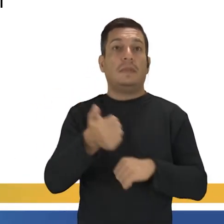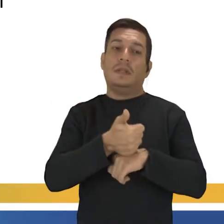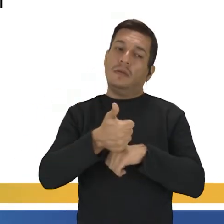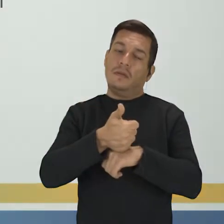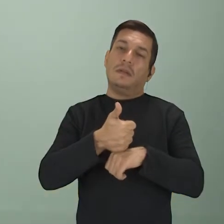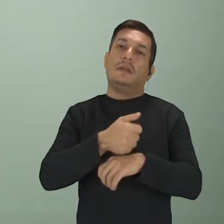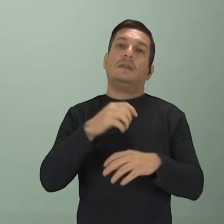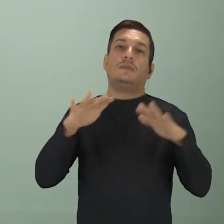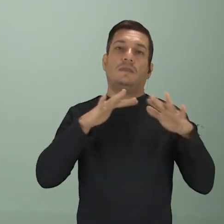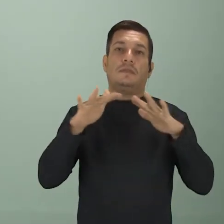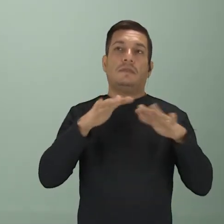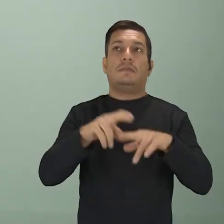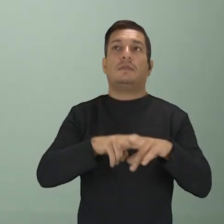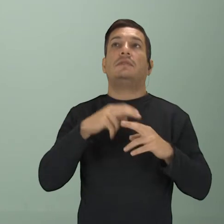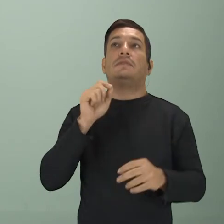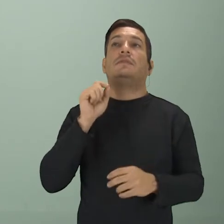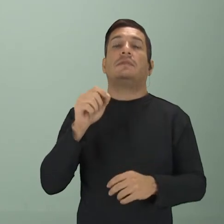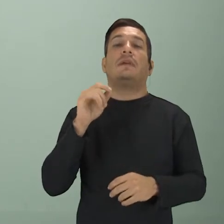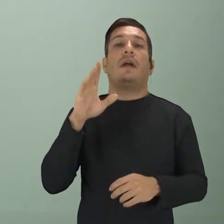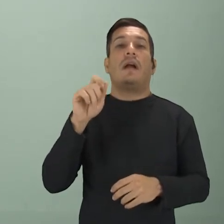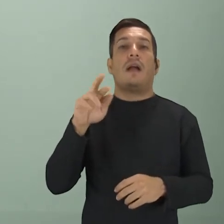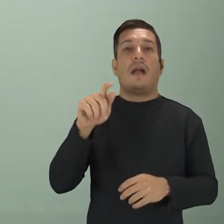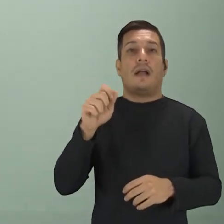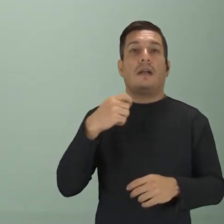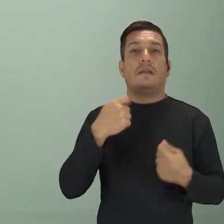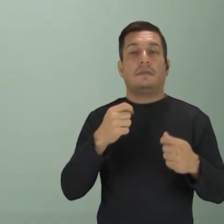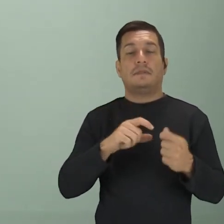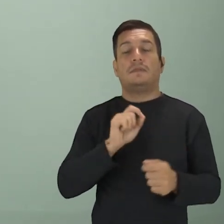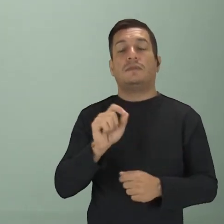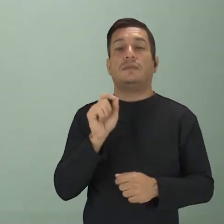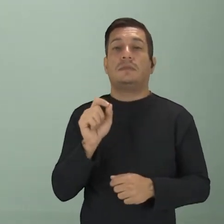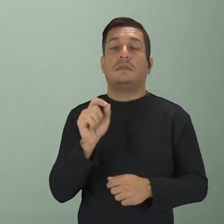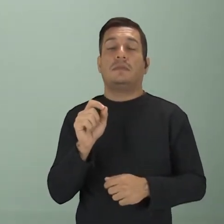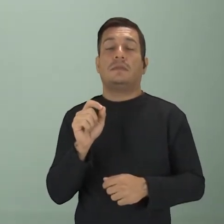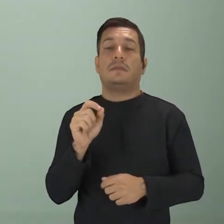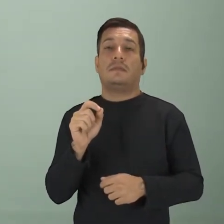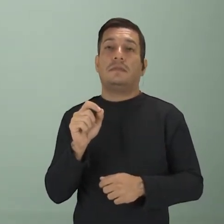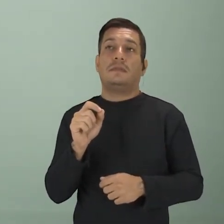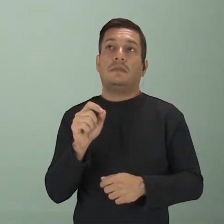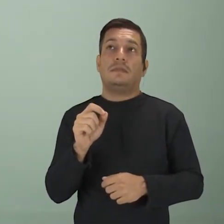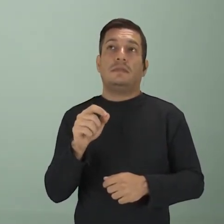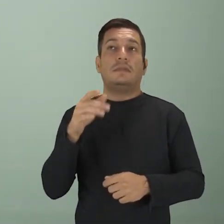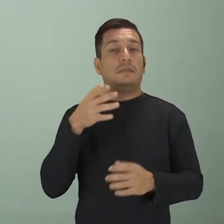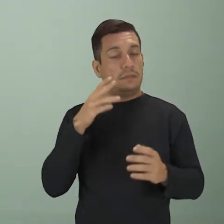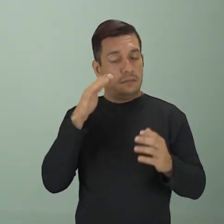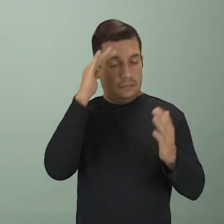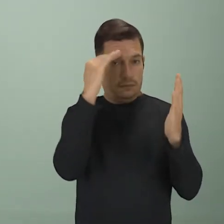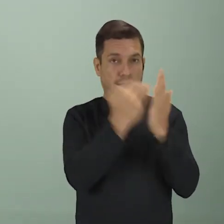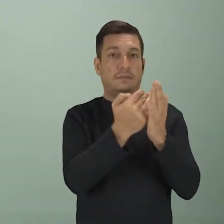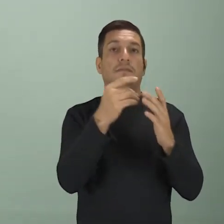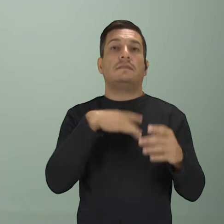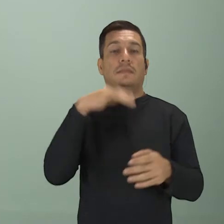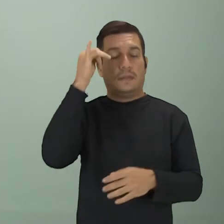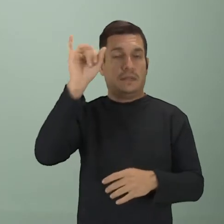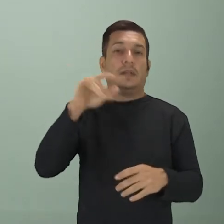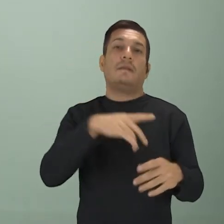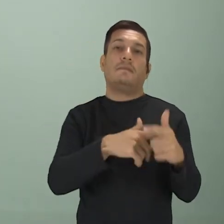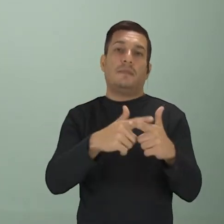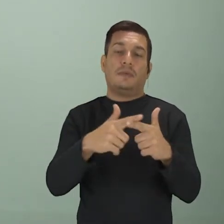preciso... O que acontece muito? As pessoas tendem a se preocupar com a quantidade de carga utilizada, com